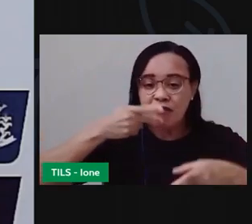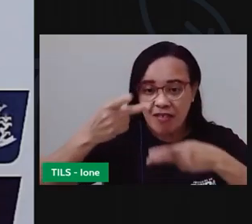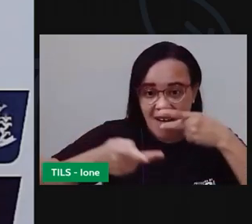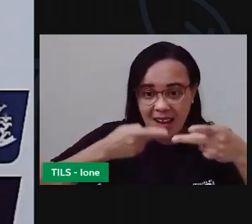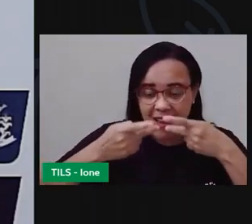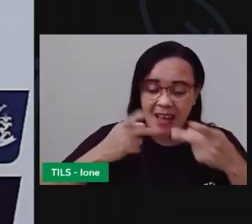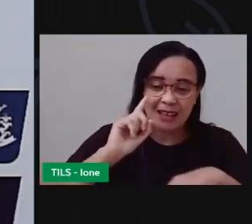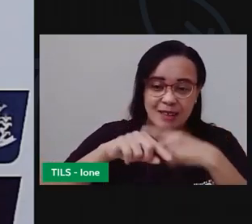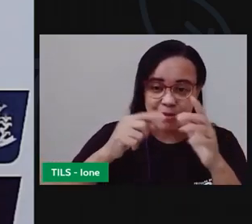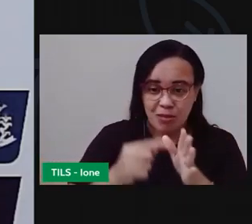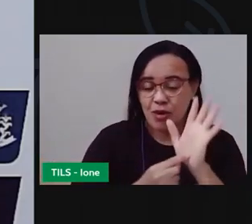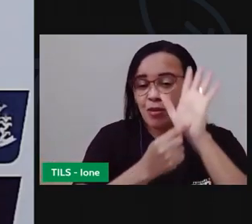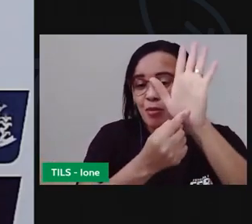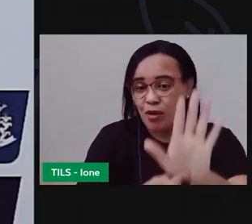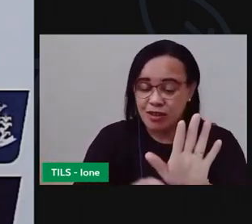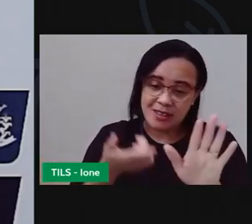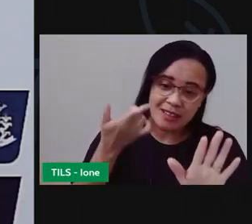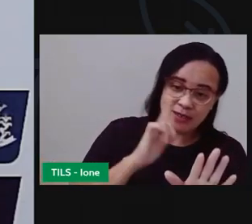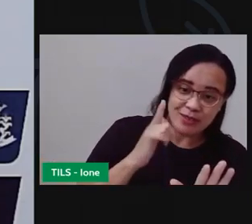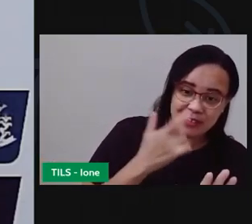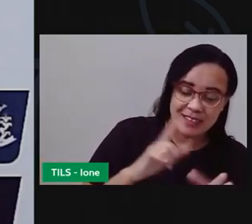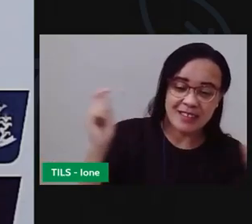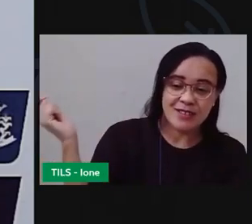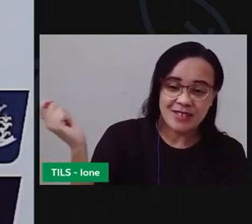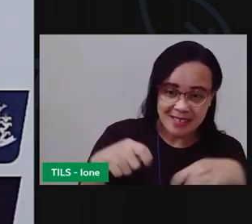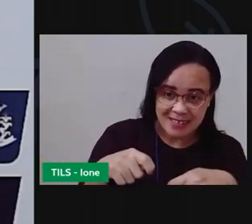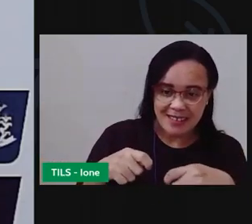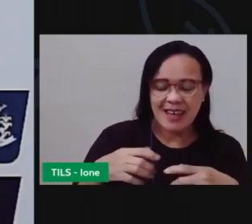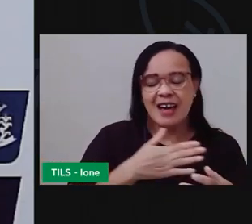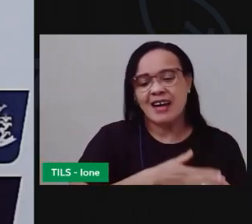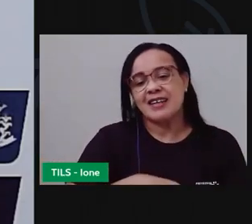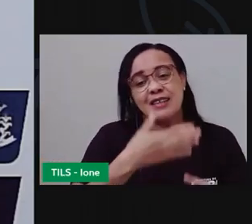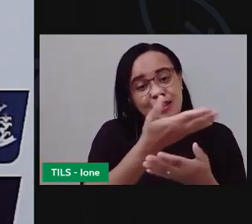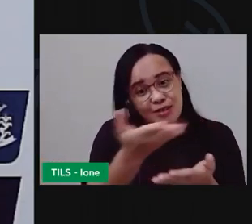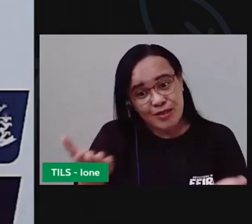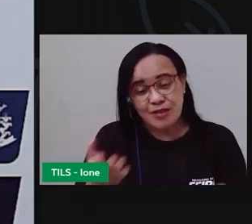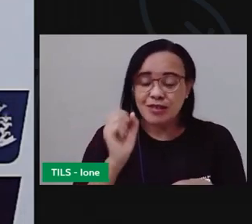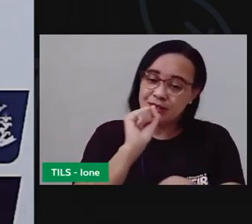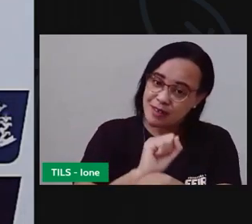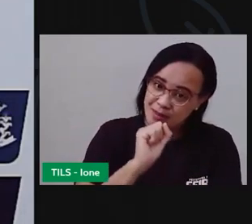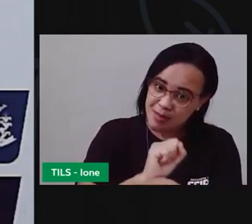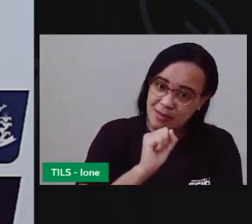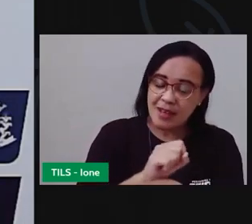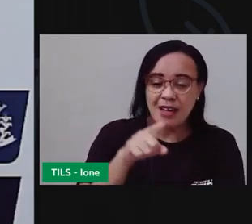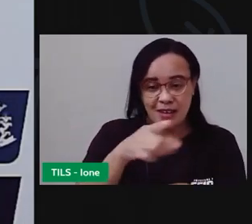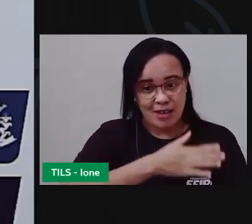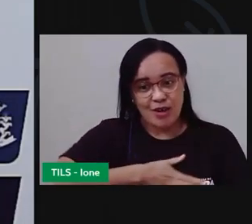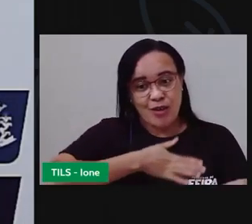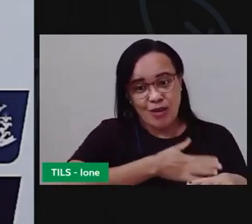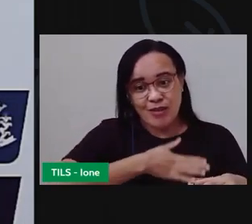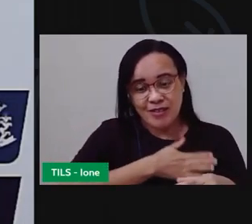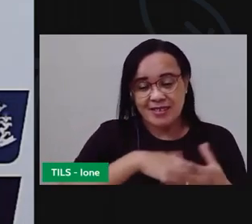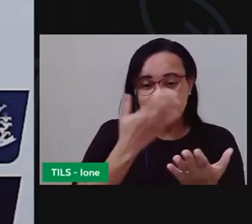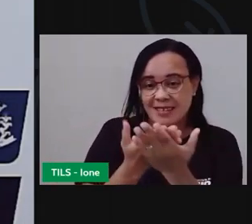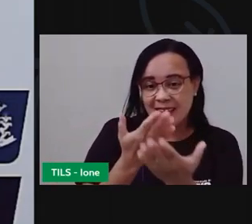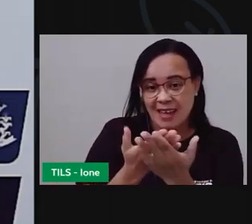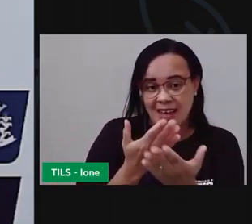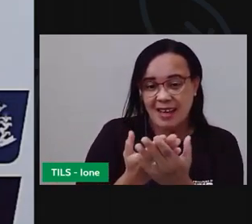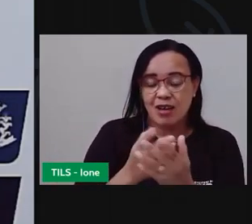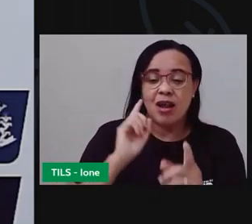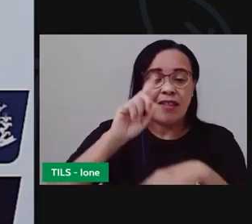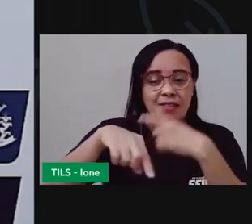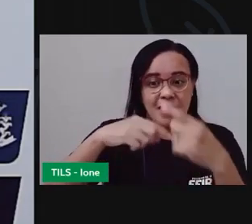conseguiu. Espero que você tenha gostado bastante dessa aula. Não se esqueça de curtir o vídeo, comentar o que você mais